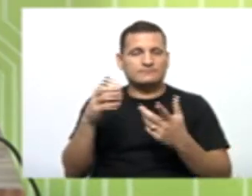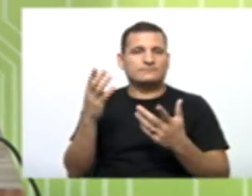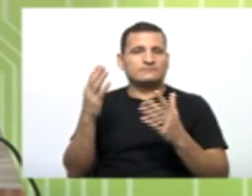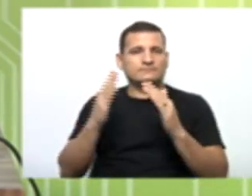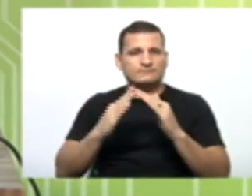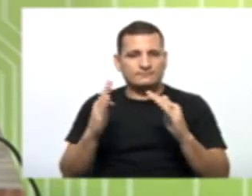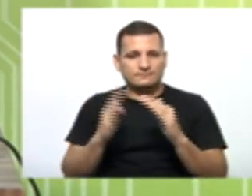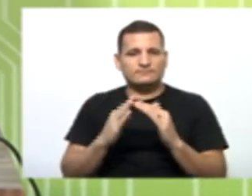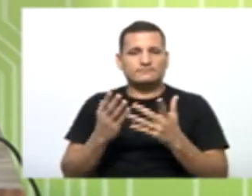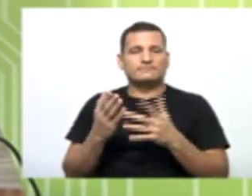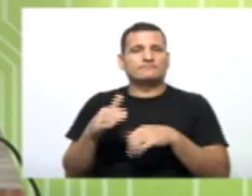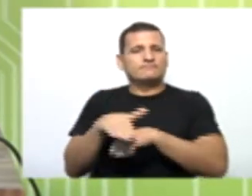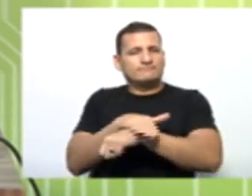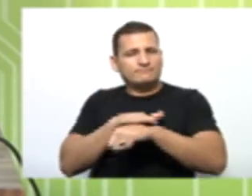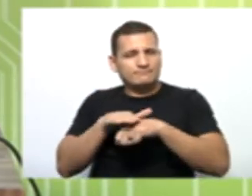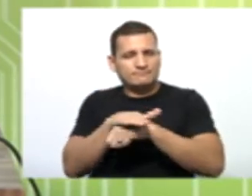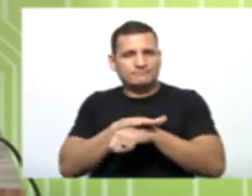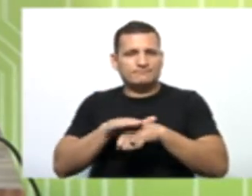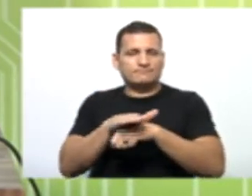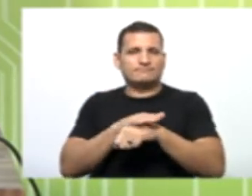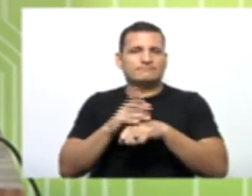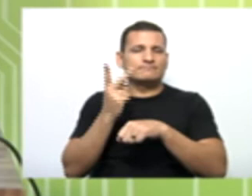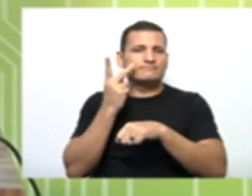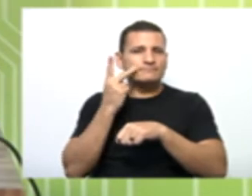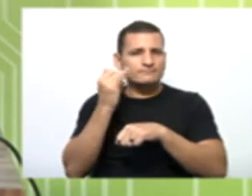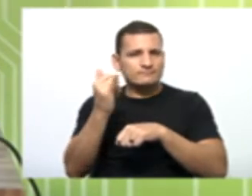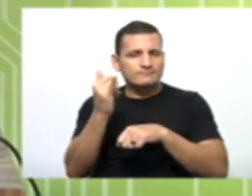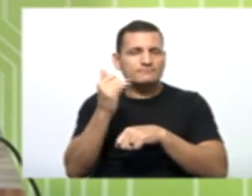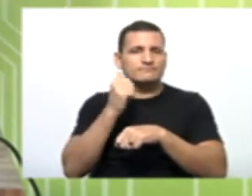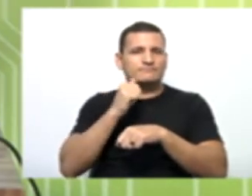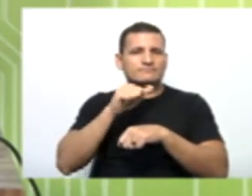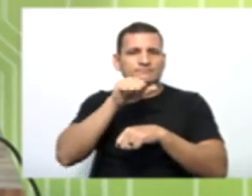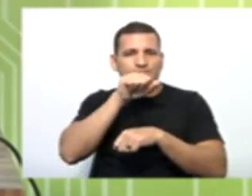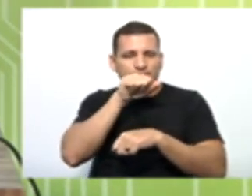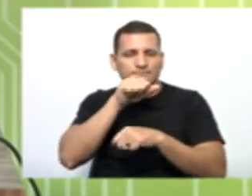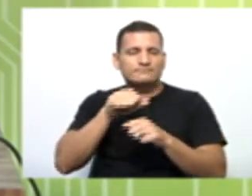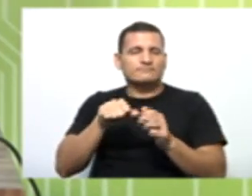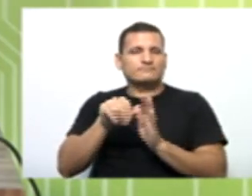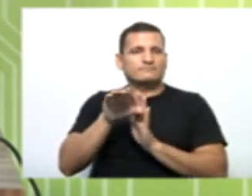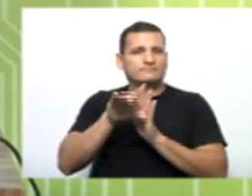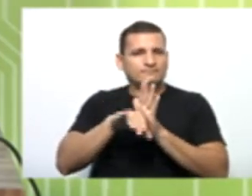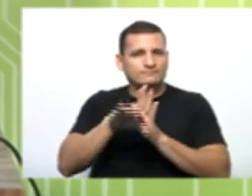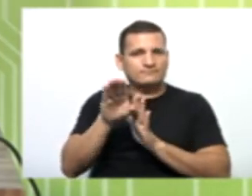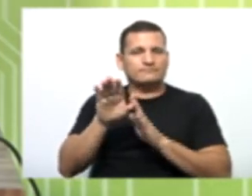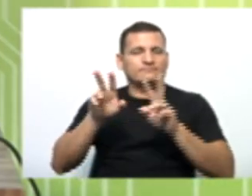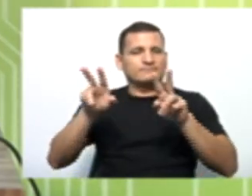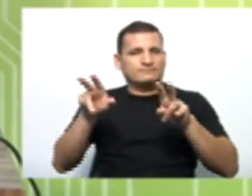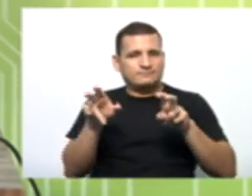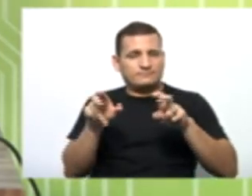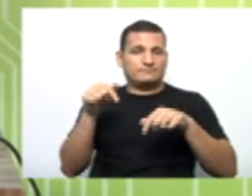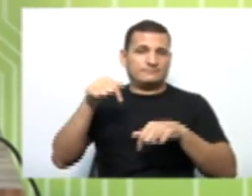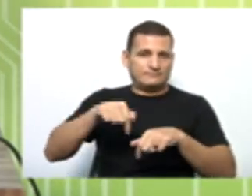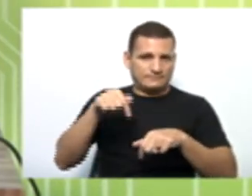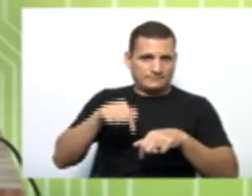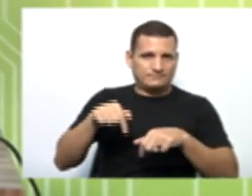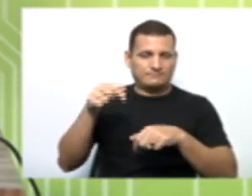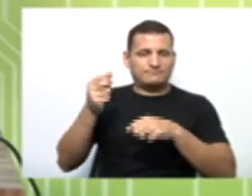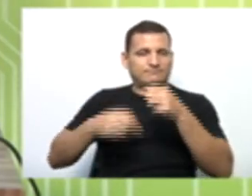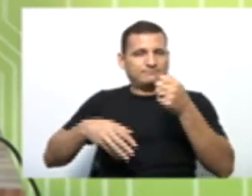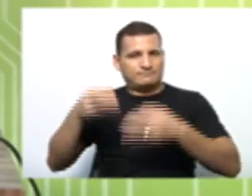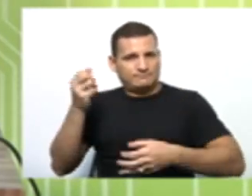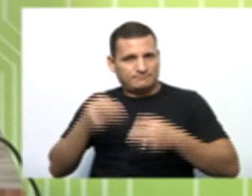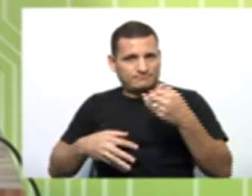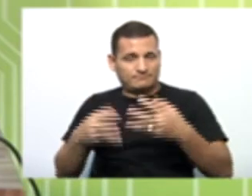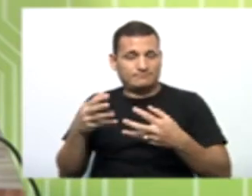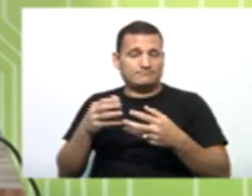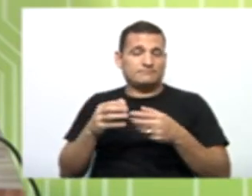casa, conversem com os pais sobre os temas, né, os conceitos que nós estamos discutindo aqui em sala de aula, junto